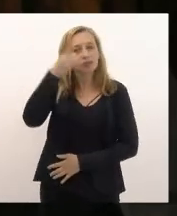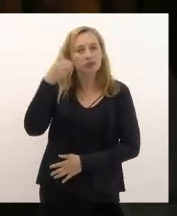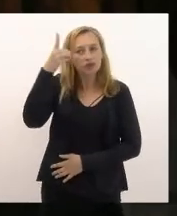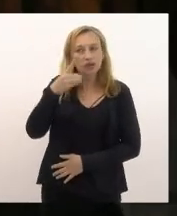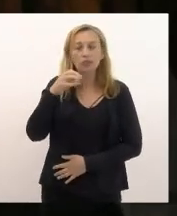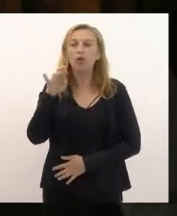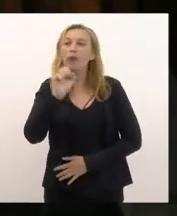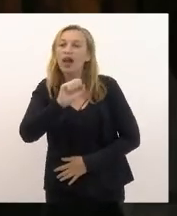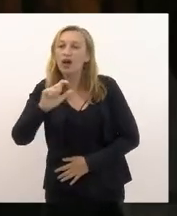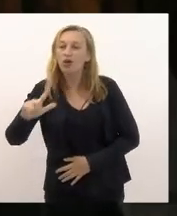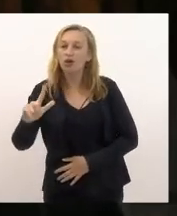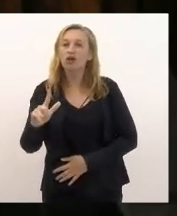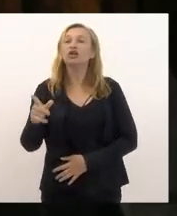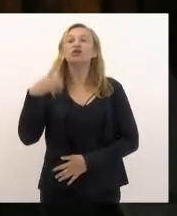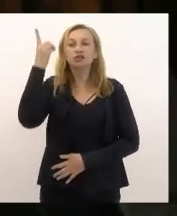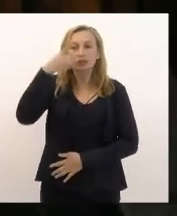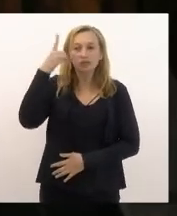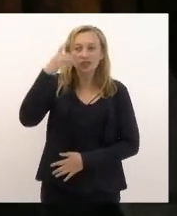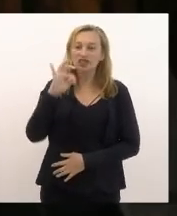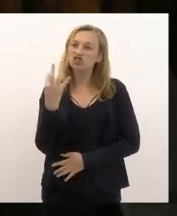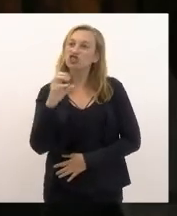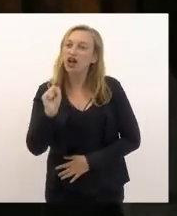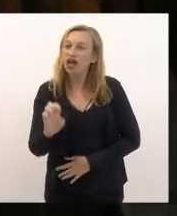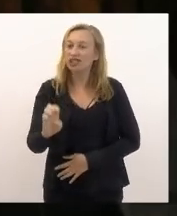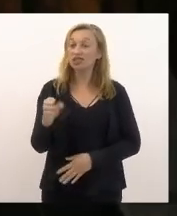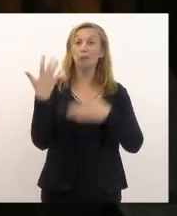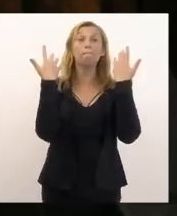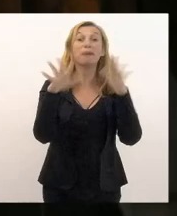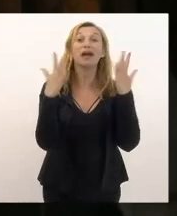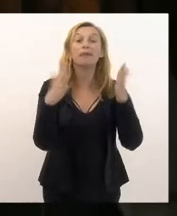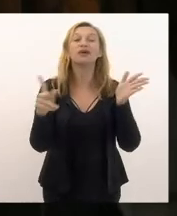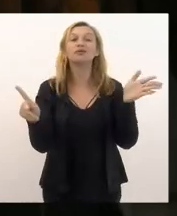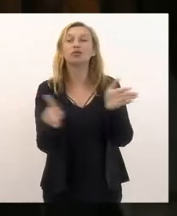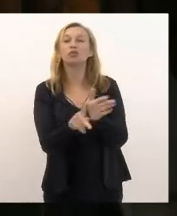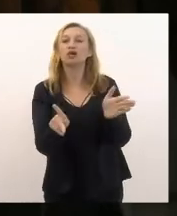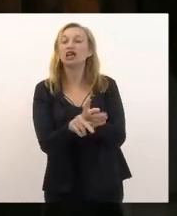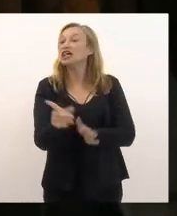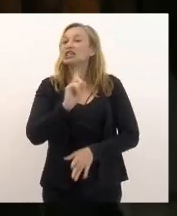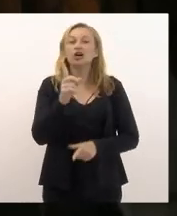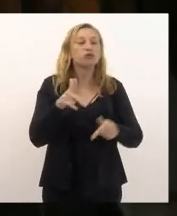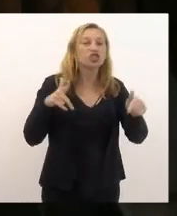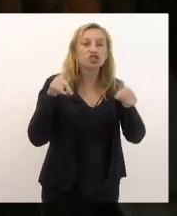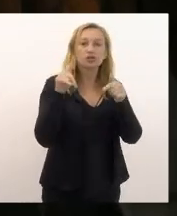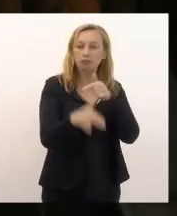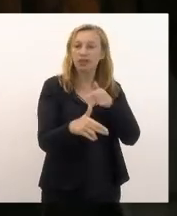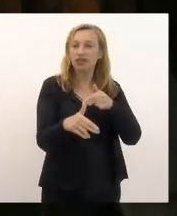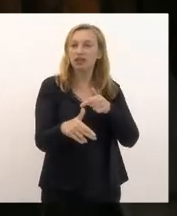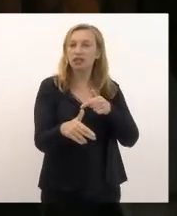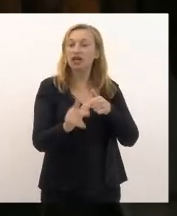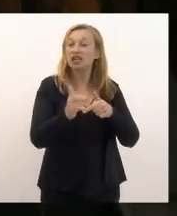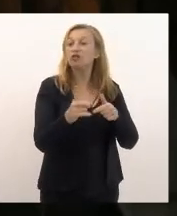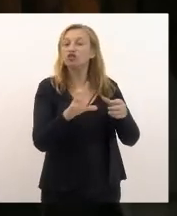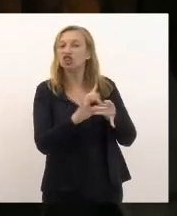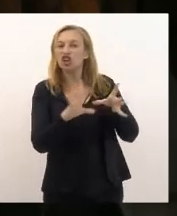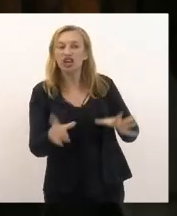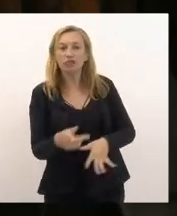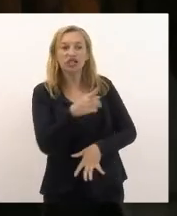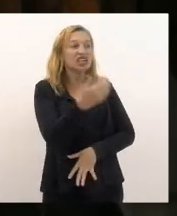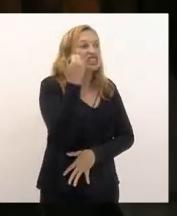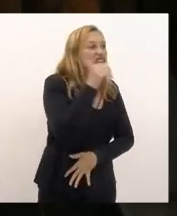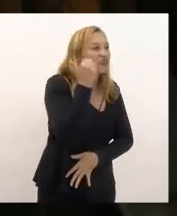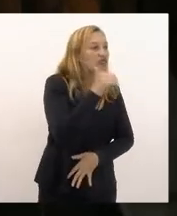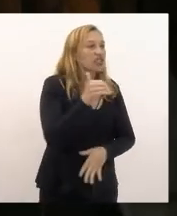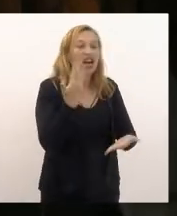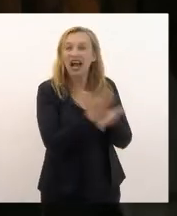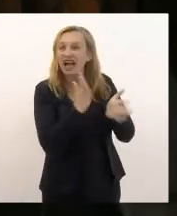deputado Paubel e o deputado Charles Batista. Parabéns pelo projeto. Não permitiremos que canalhas acabem